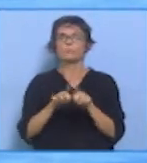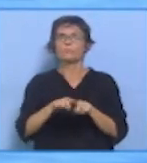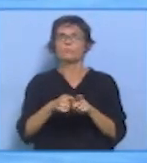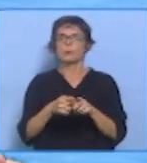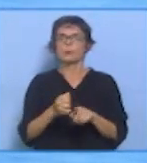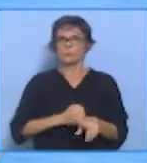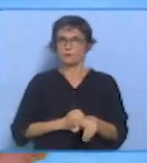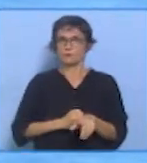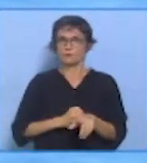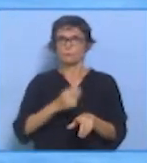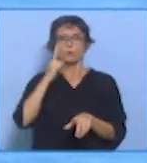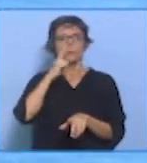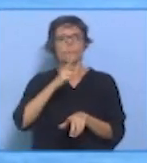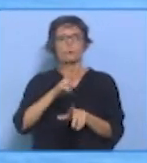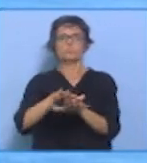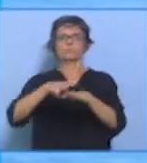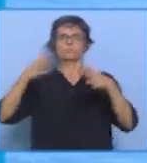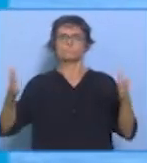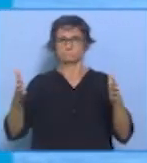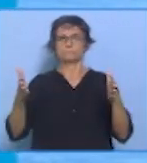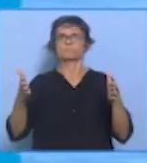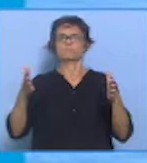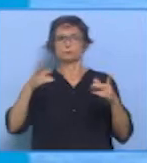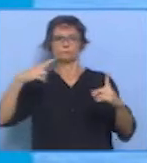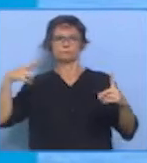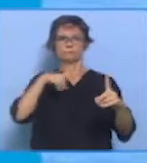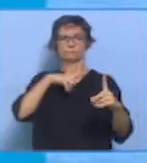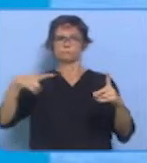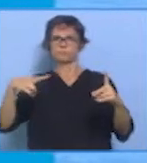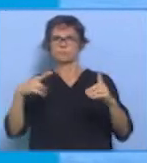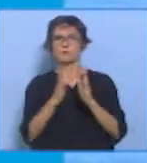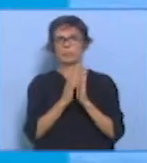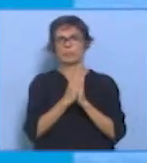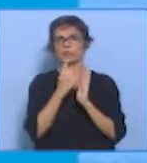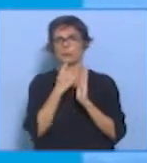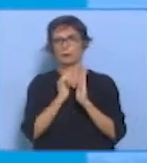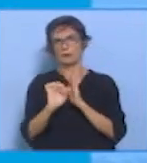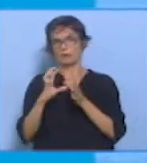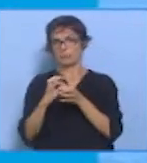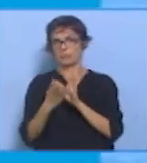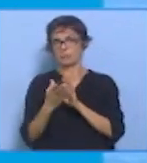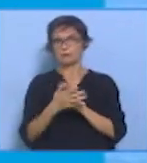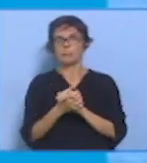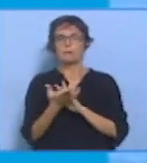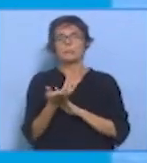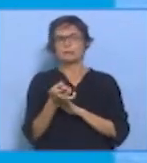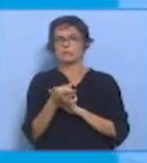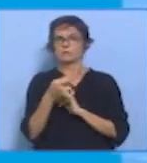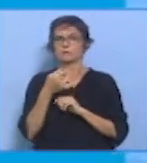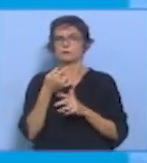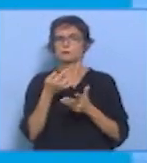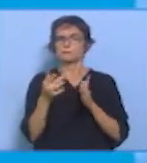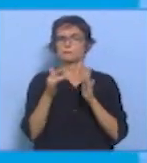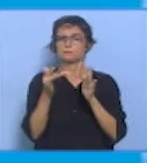portanto, tinha uma visão muito mais abrangente do que seria a Igreja de Inglaterra e aí tomou contacto com